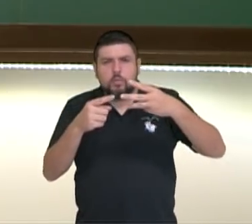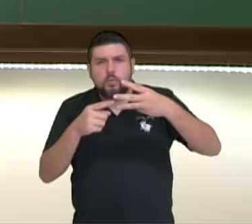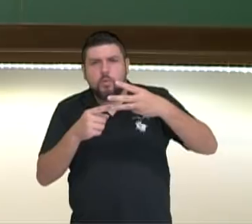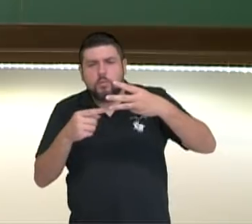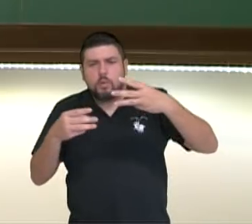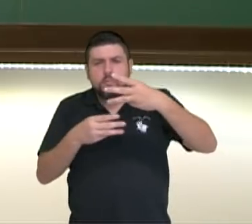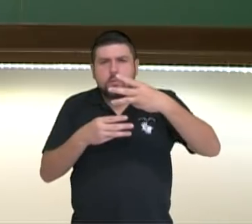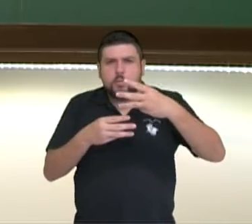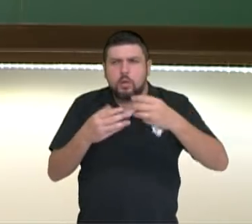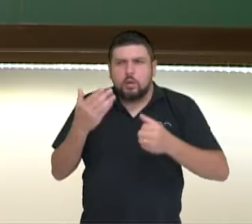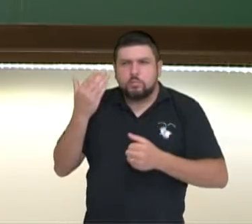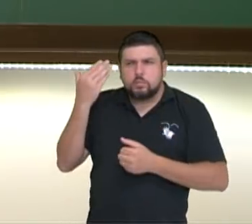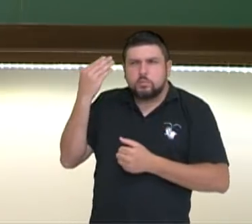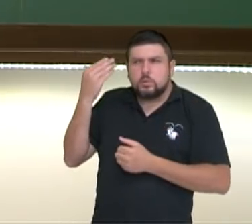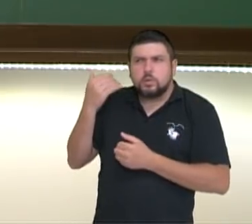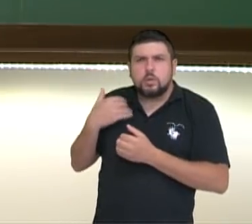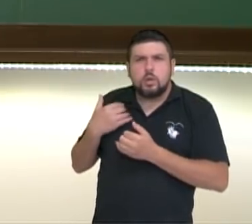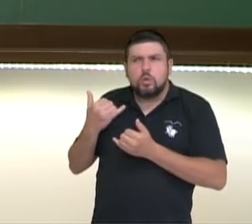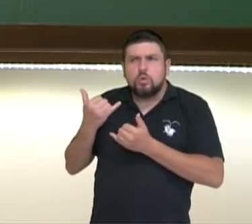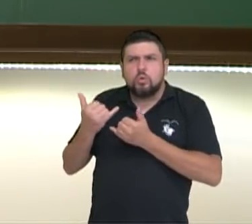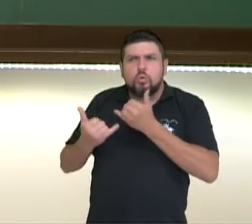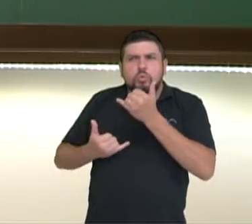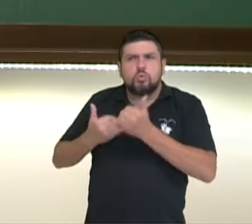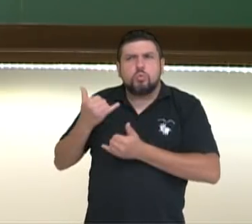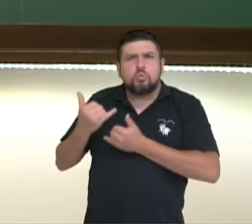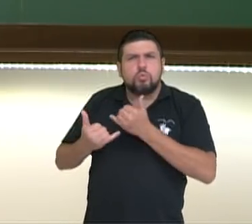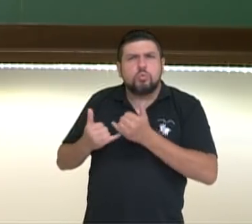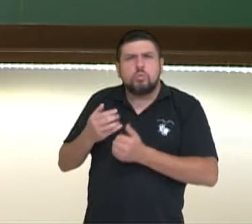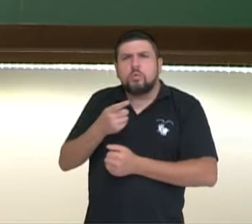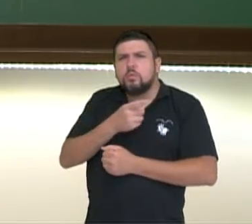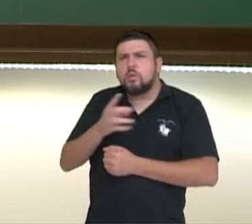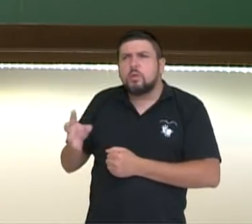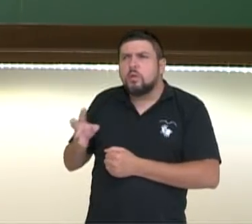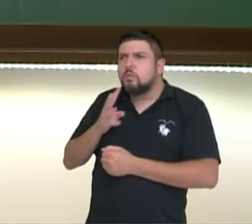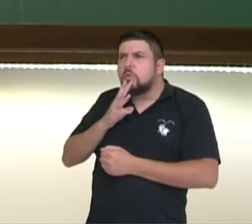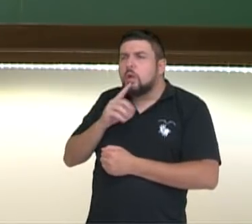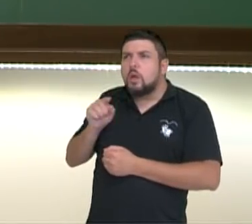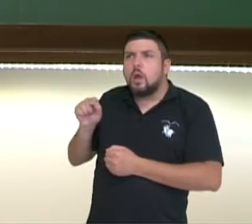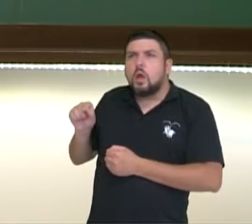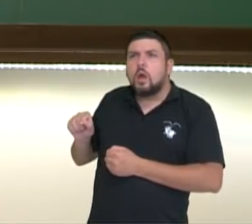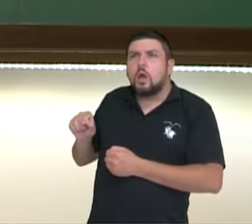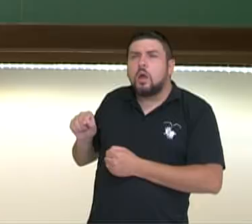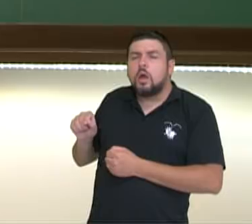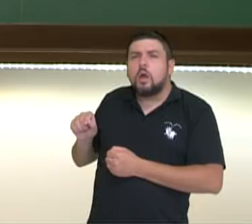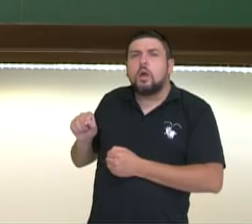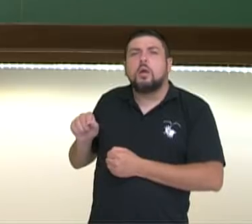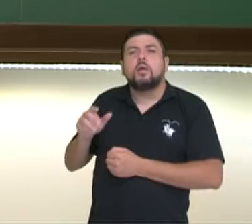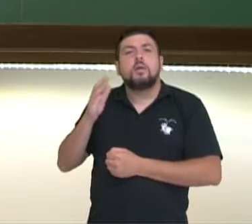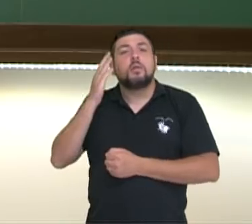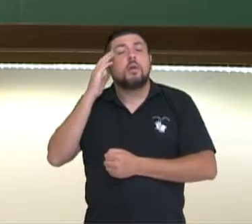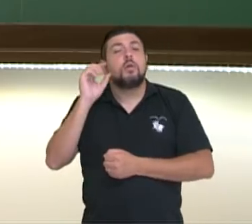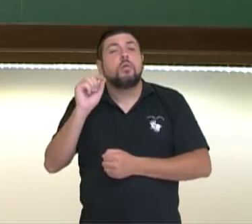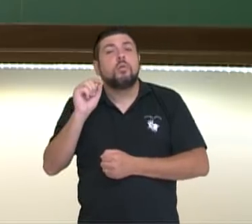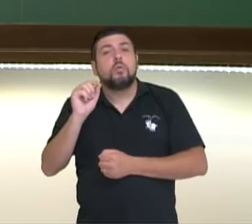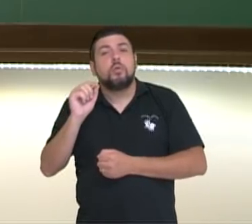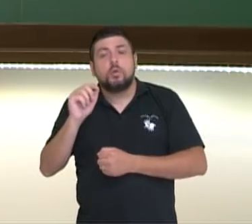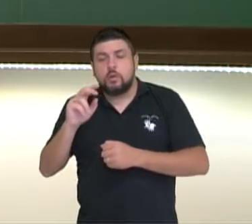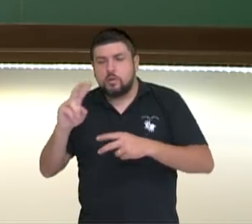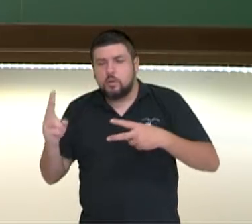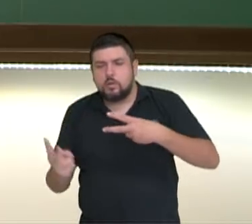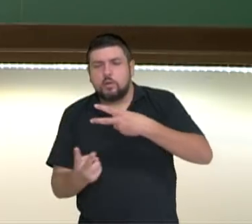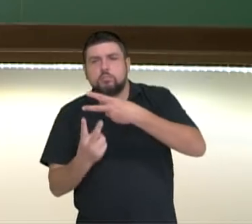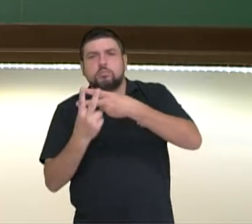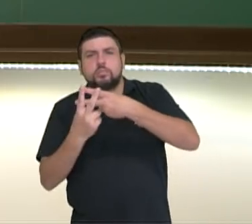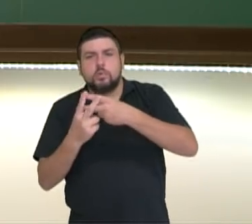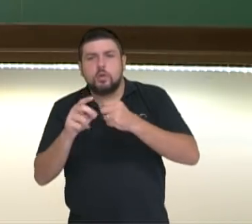Um jogo de tabuleiro muito antigo e muito conhecido, o jogo da velha. Então esses jogos de combinação